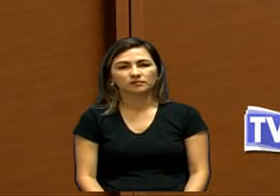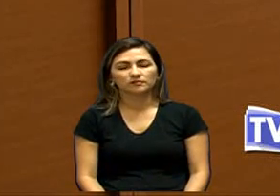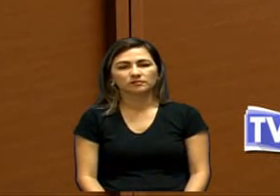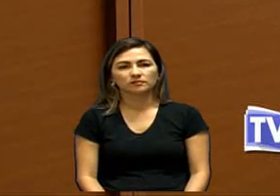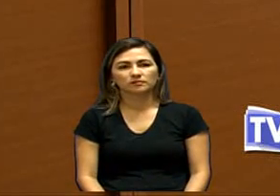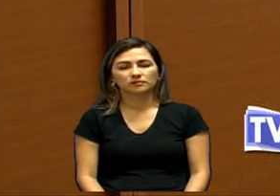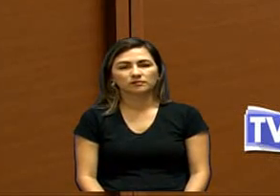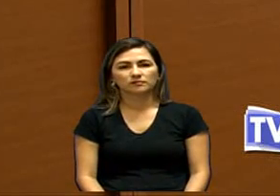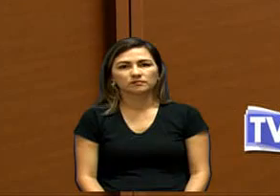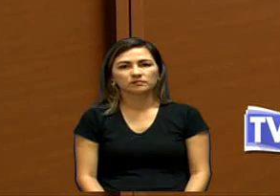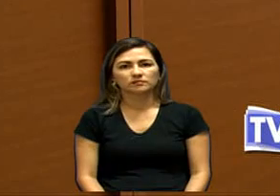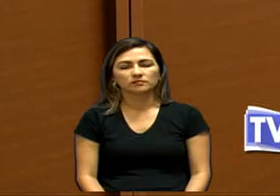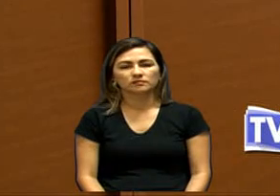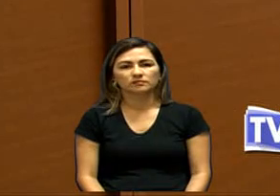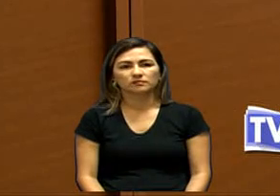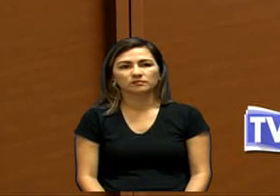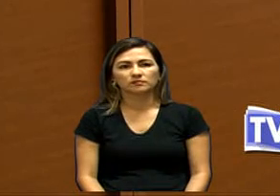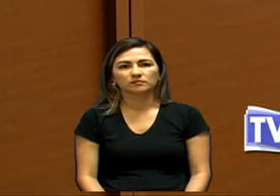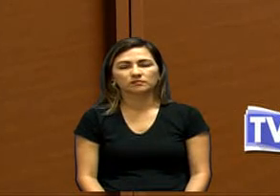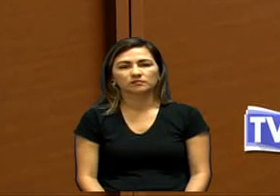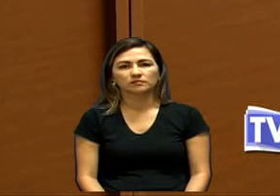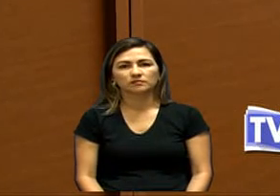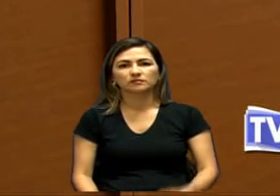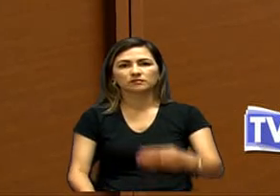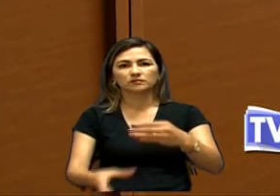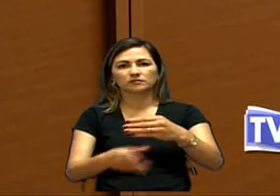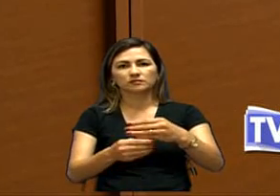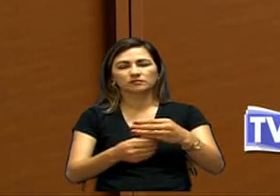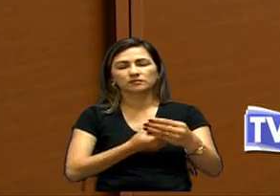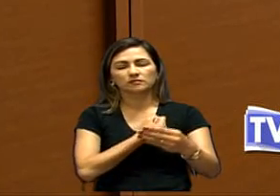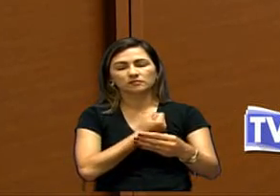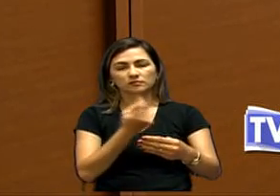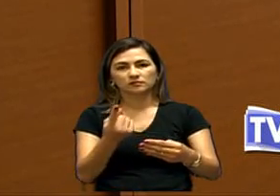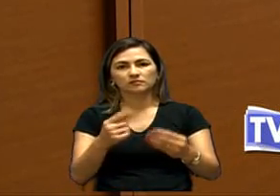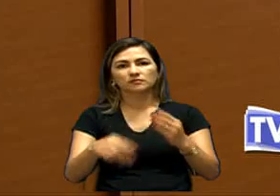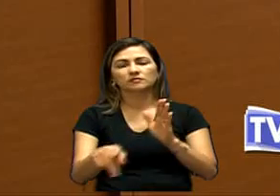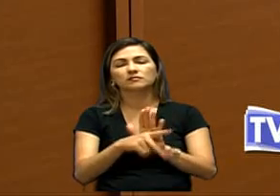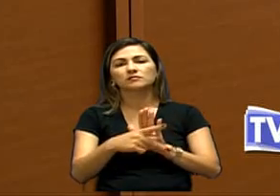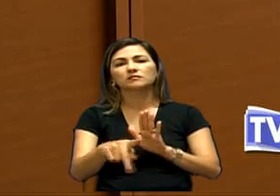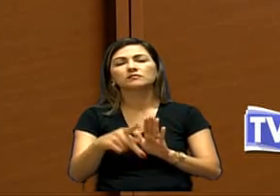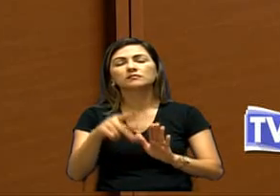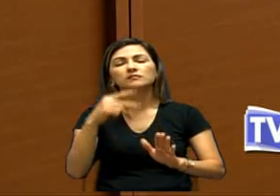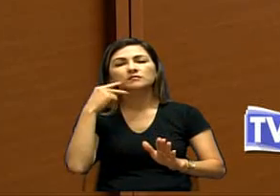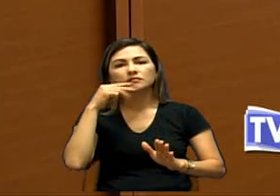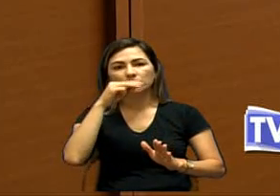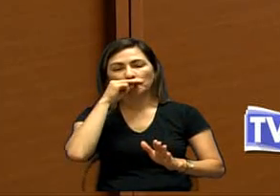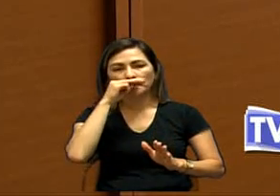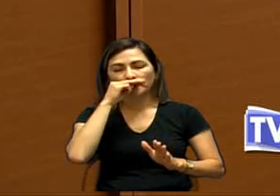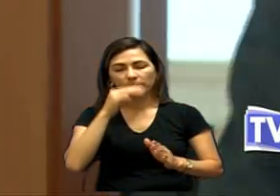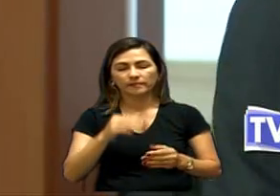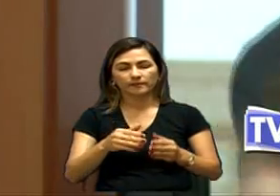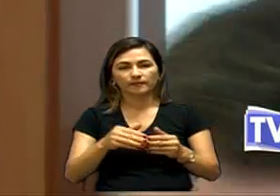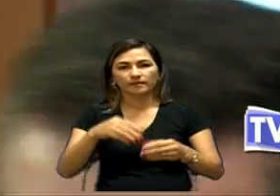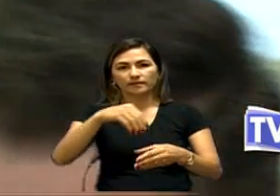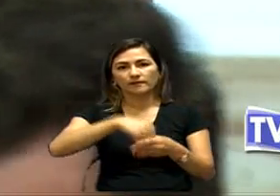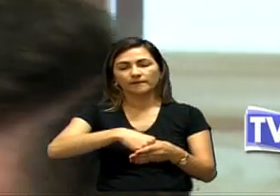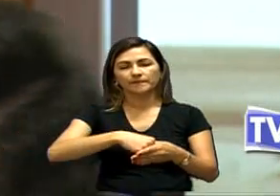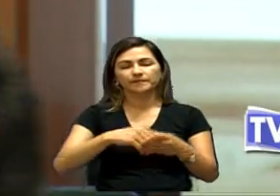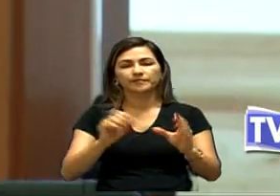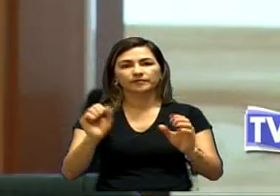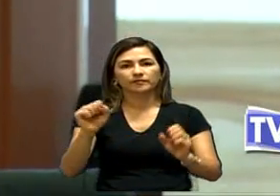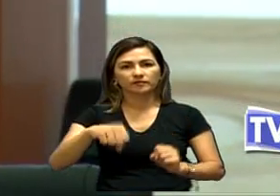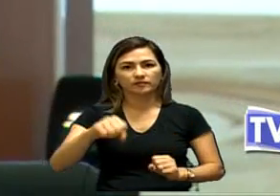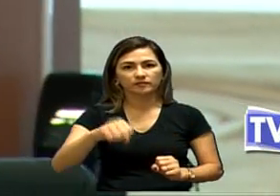A emenda número 1 é do Martinez. Por favor, votação sim na emenda